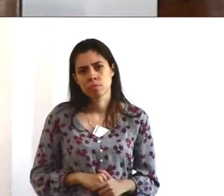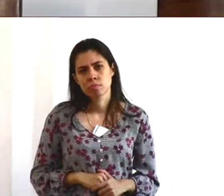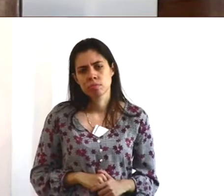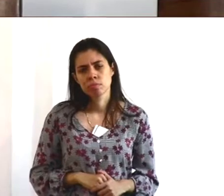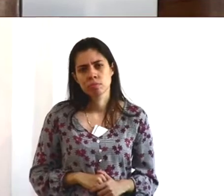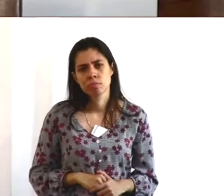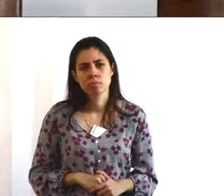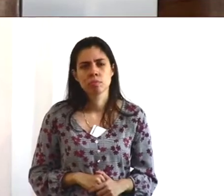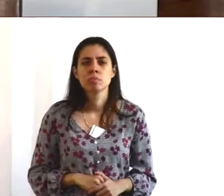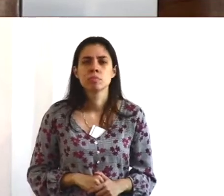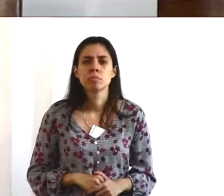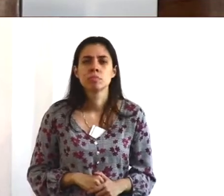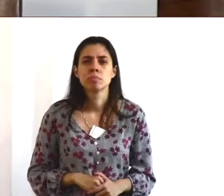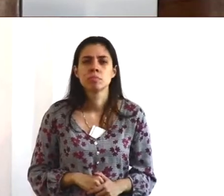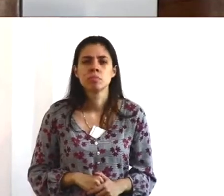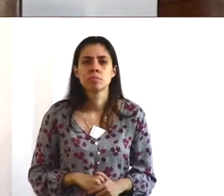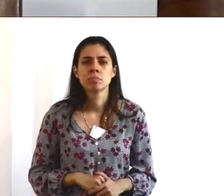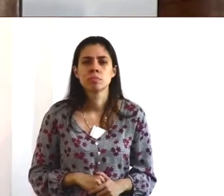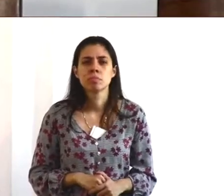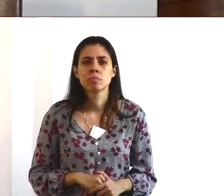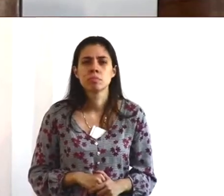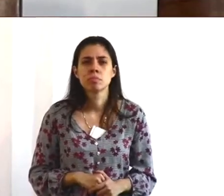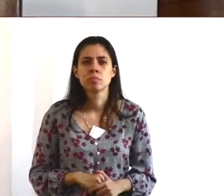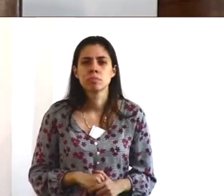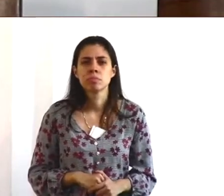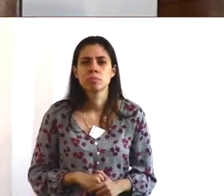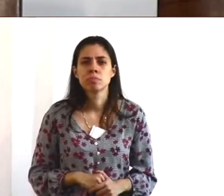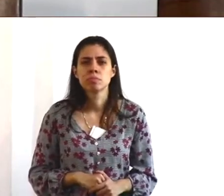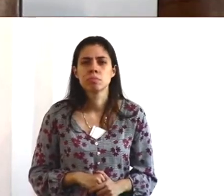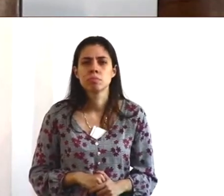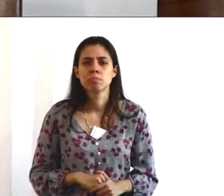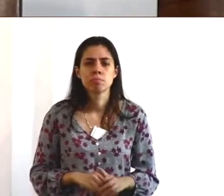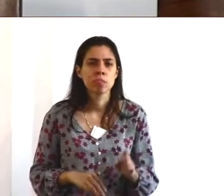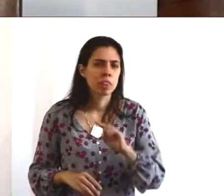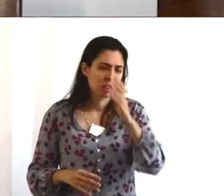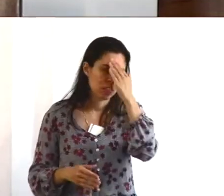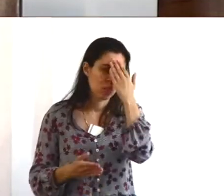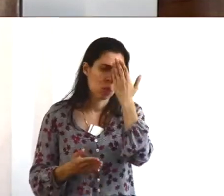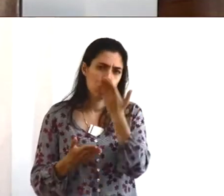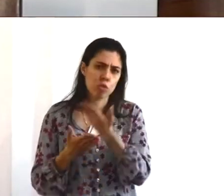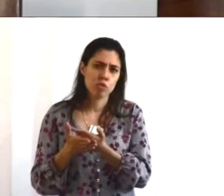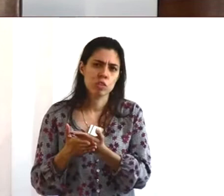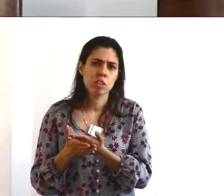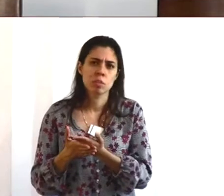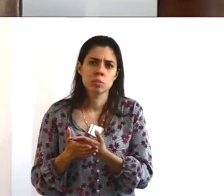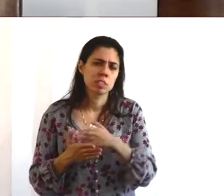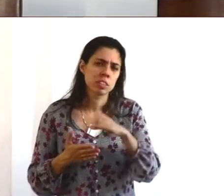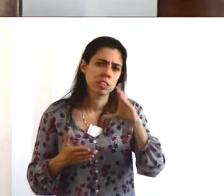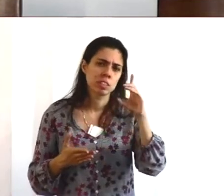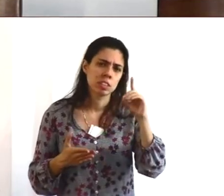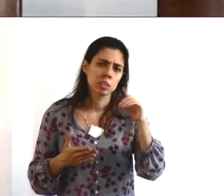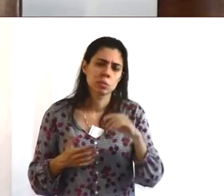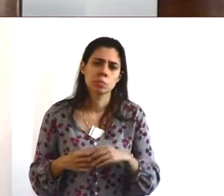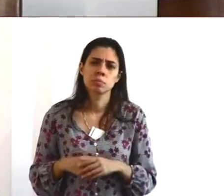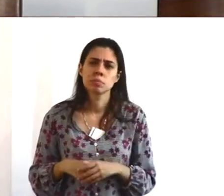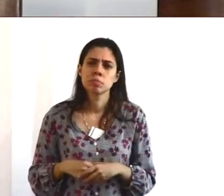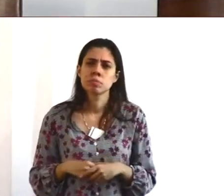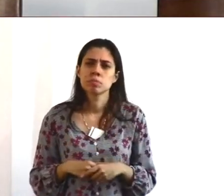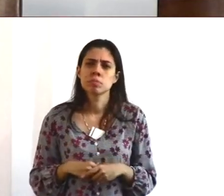não confiamos tão plenamente no Deus que é o nosso alto